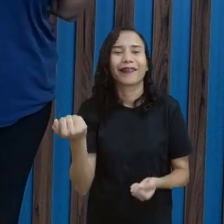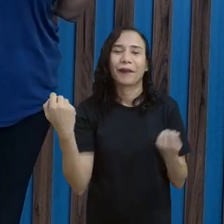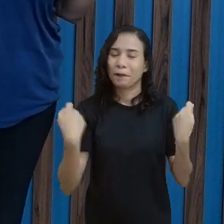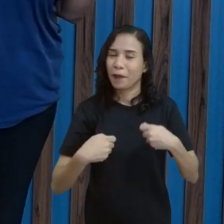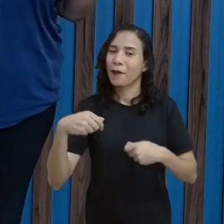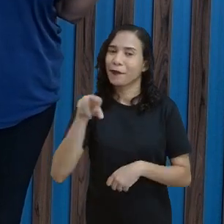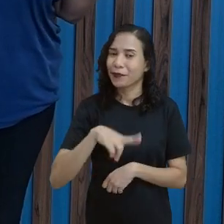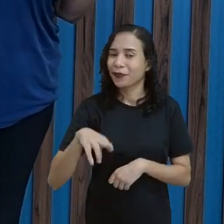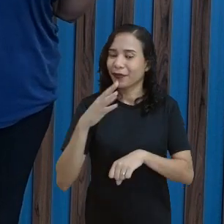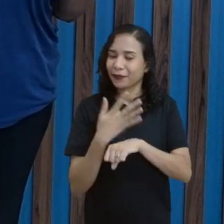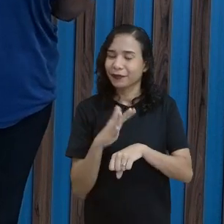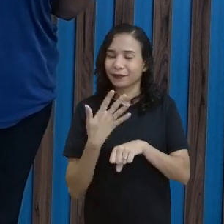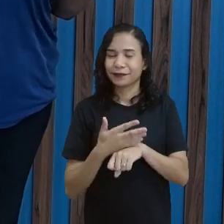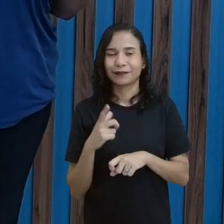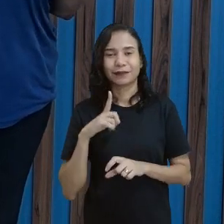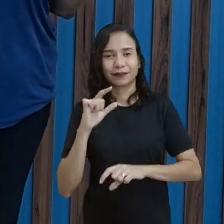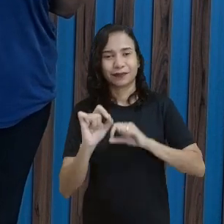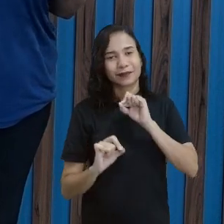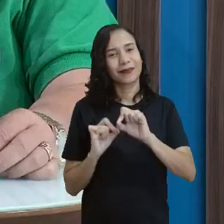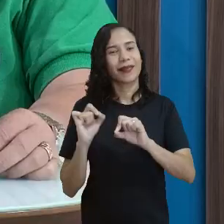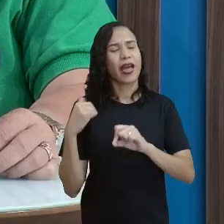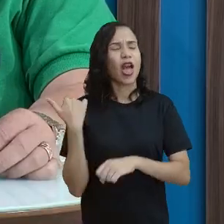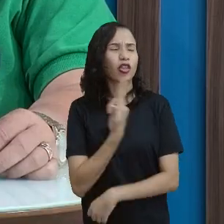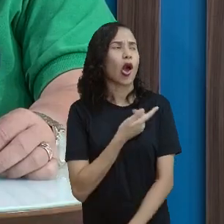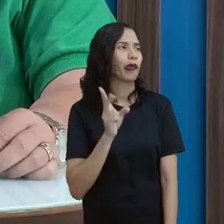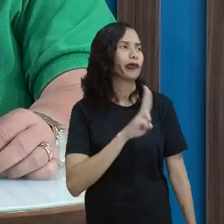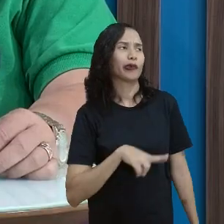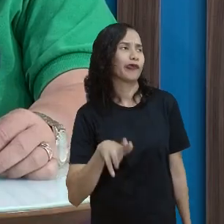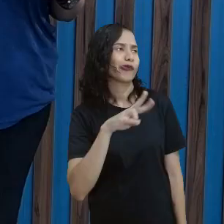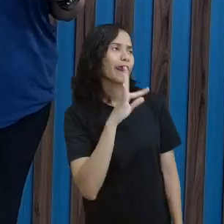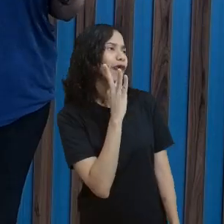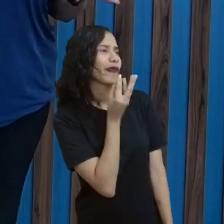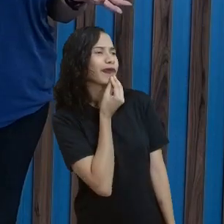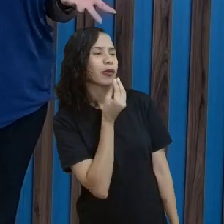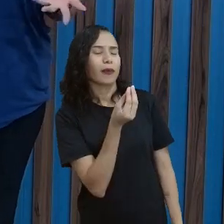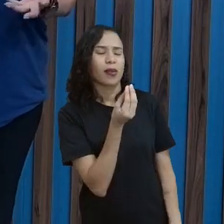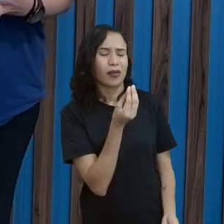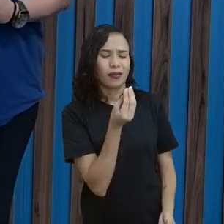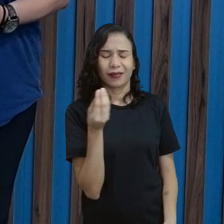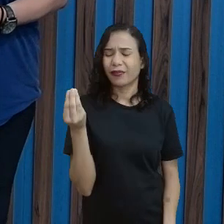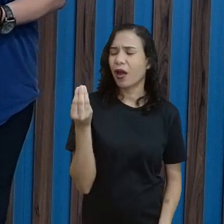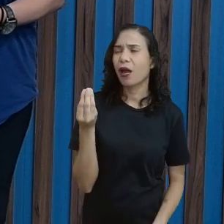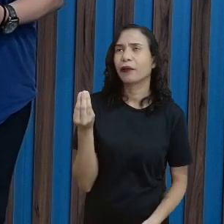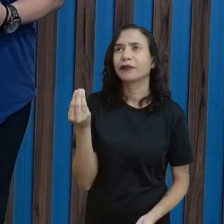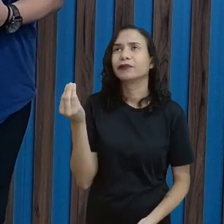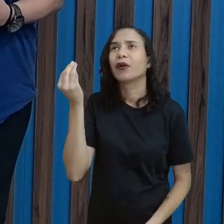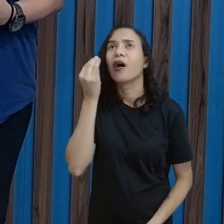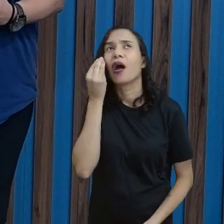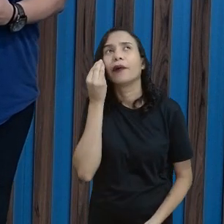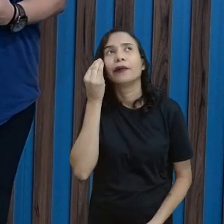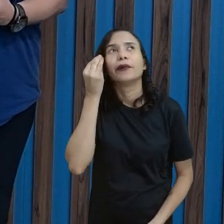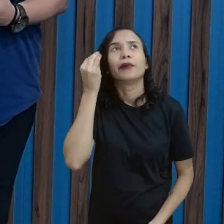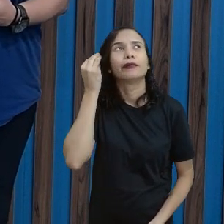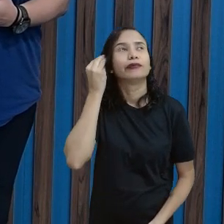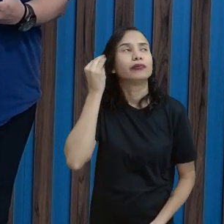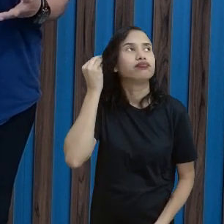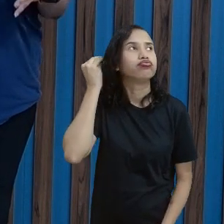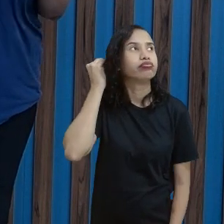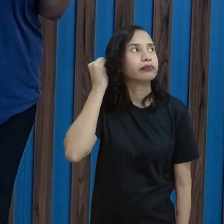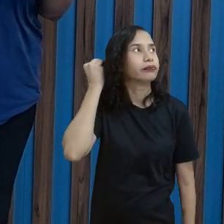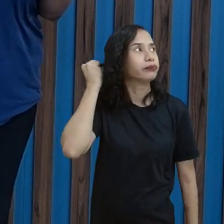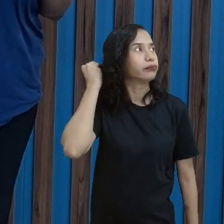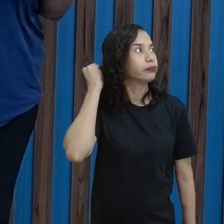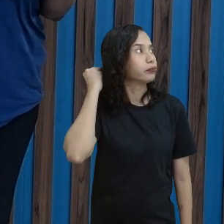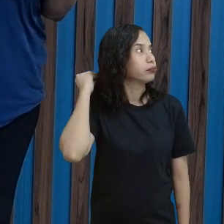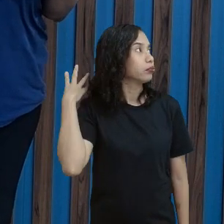tende a acontecer isso, né? Quando a gente não usa aquele conhecimento, ele meio que fica adormecido ali, né, na nossa mente, a gente